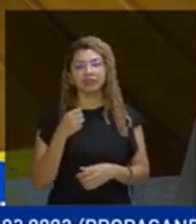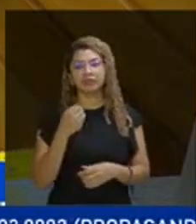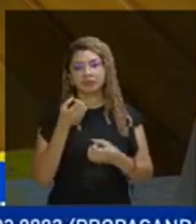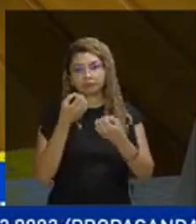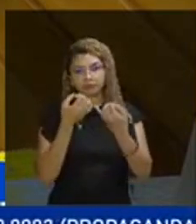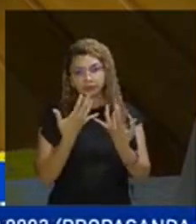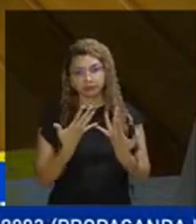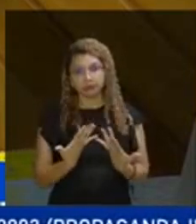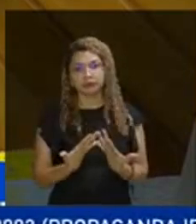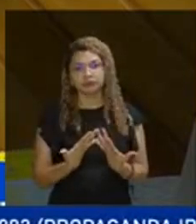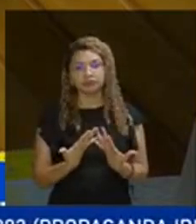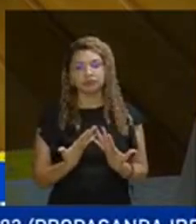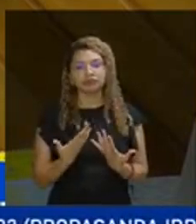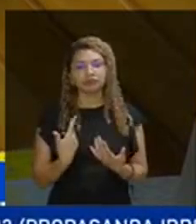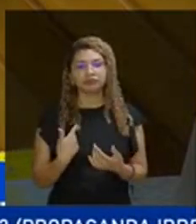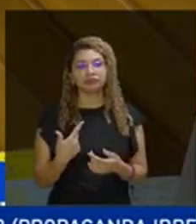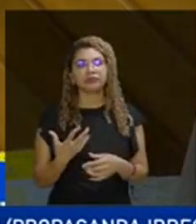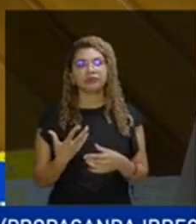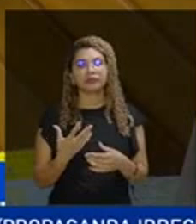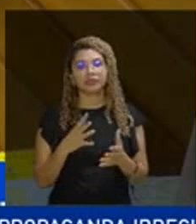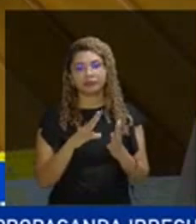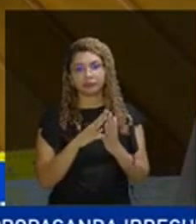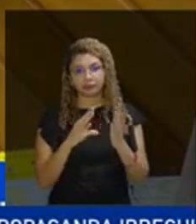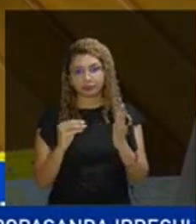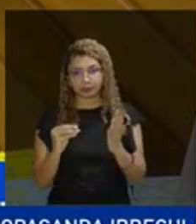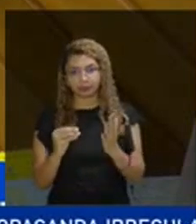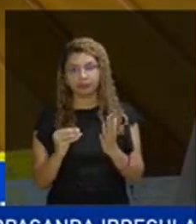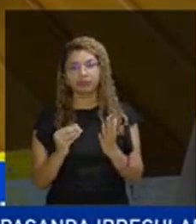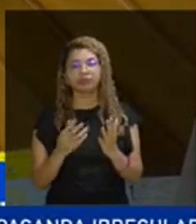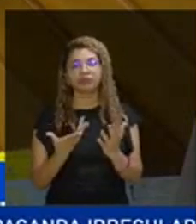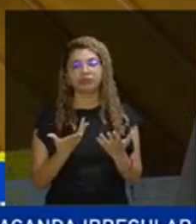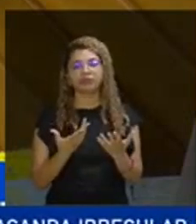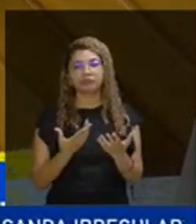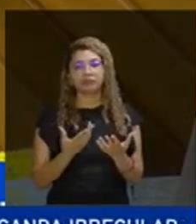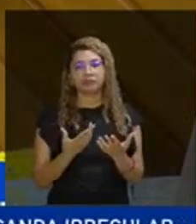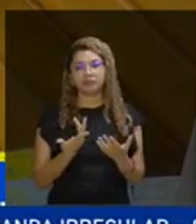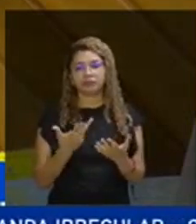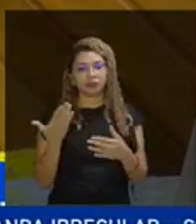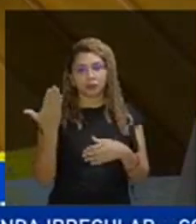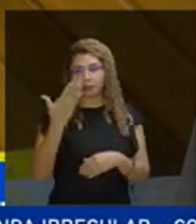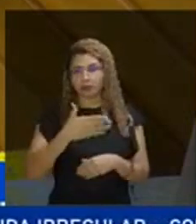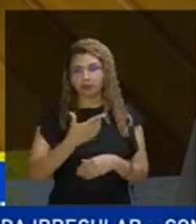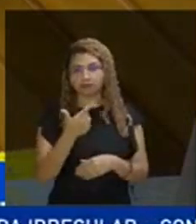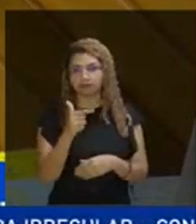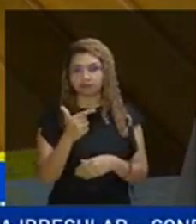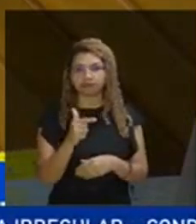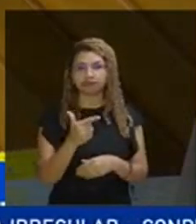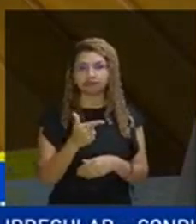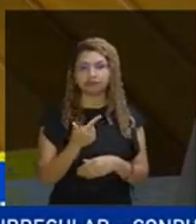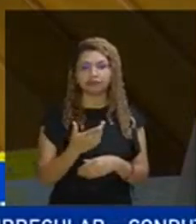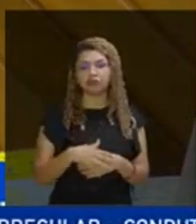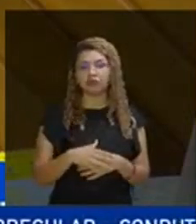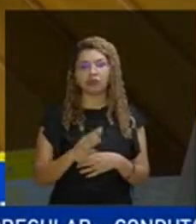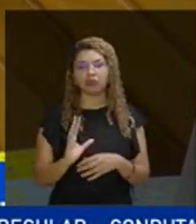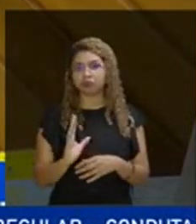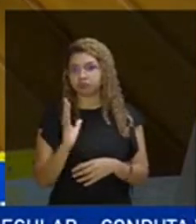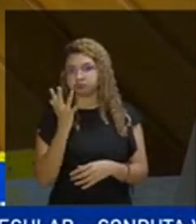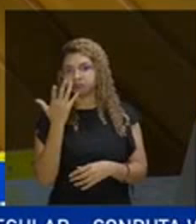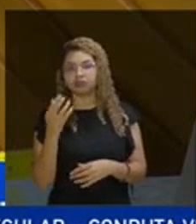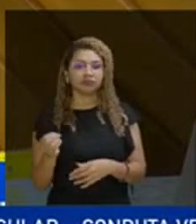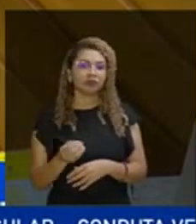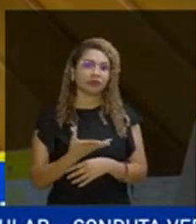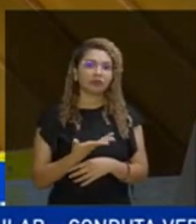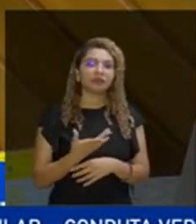0600-103-23.6.03.00002, entre parênteses, propaganda irregular, conduta vedada. Origem Macapá, barra P, relatora juíza Paola Santos. Pugnou